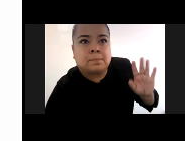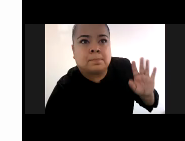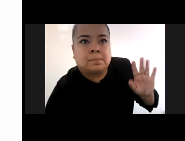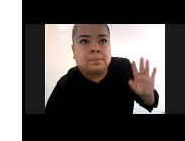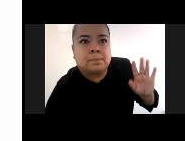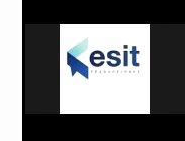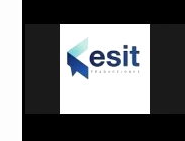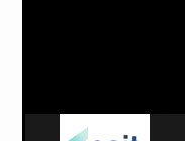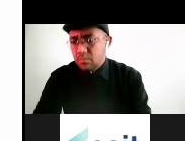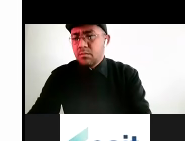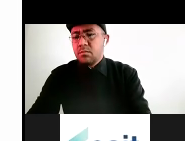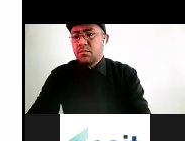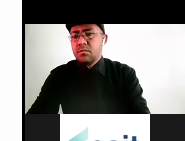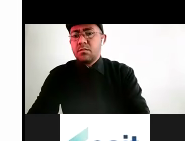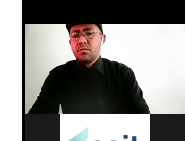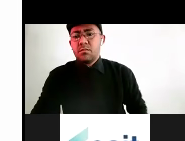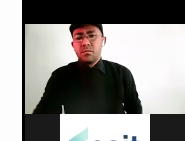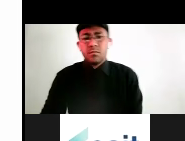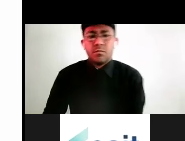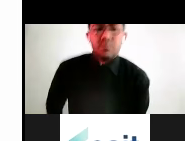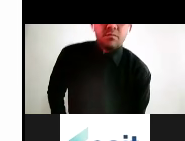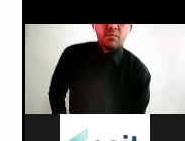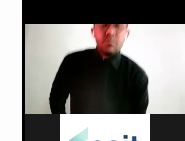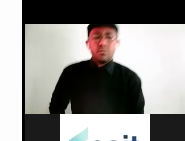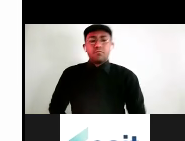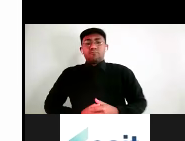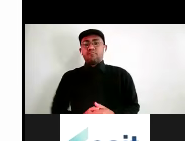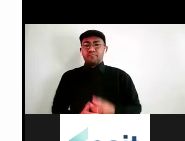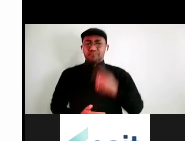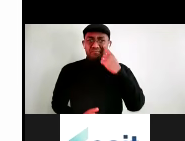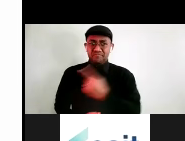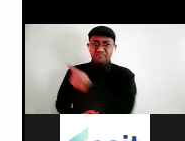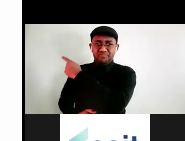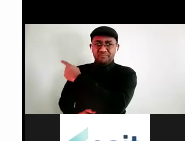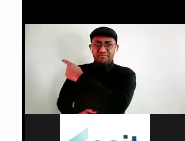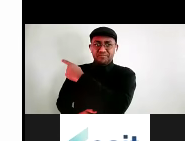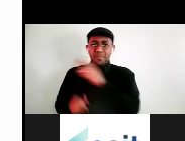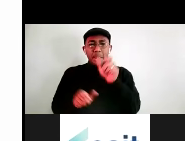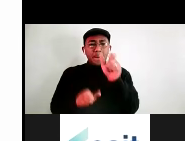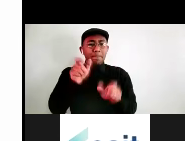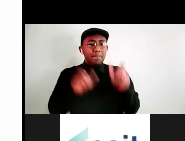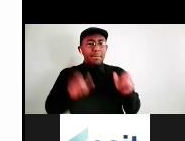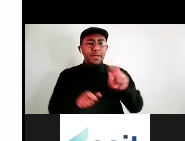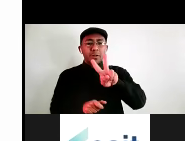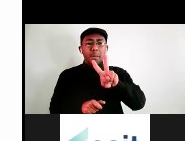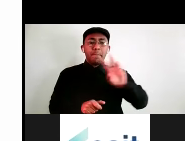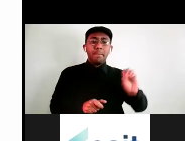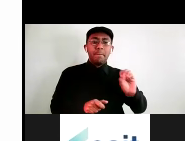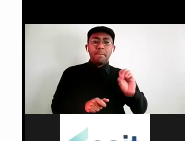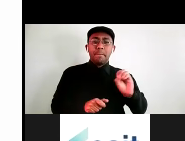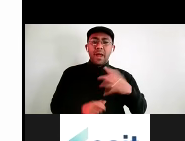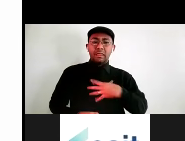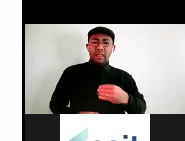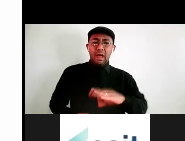ver neste gráfico superior direito. Em casos de menores de 20 anos, temos alguns casos